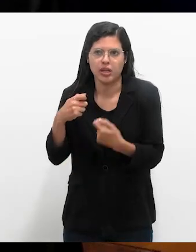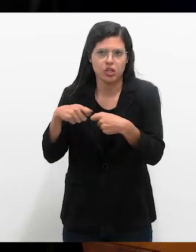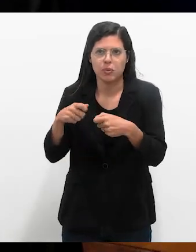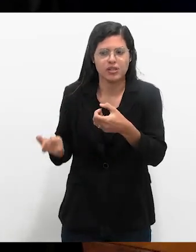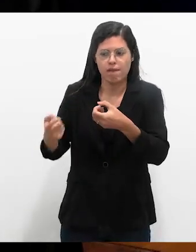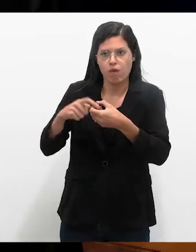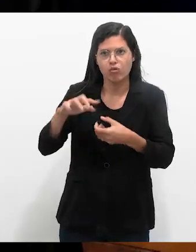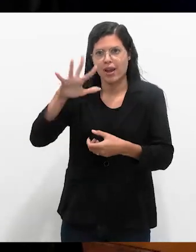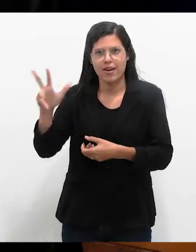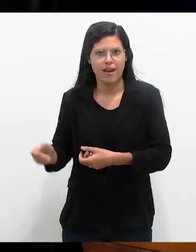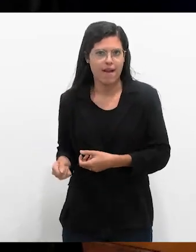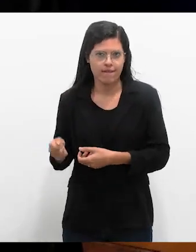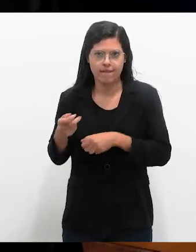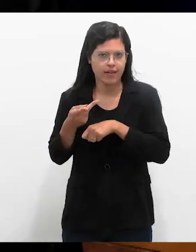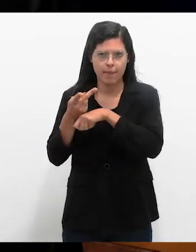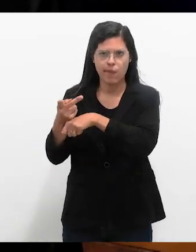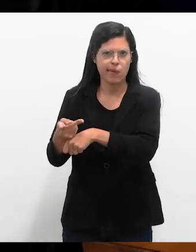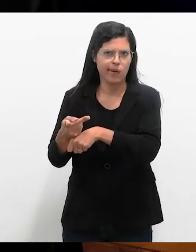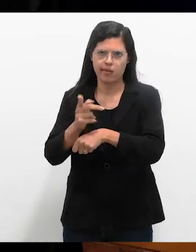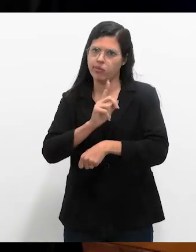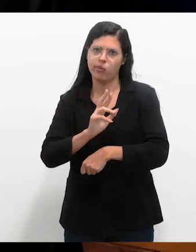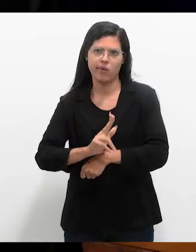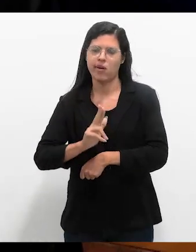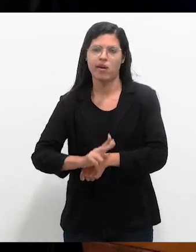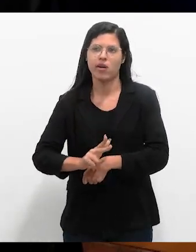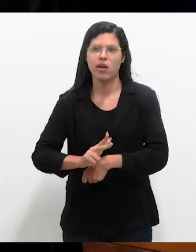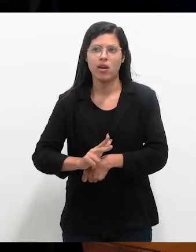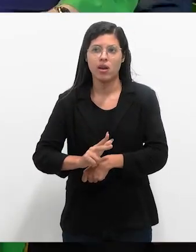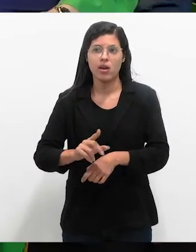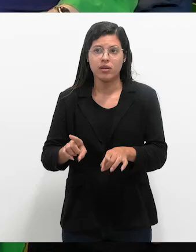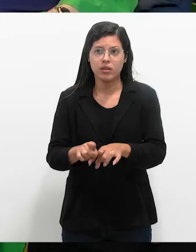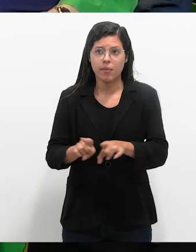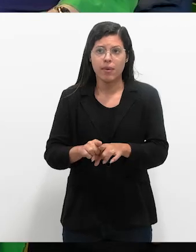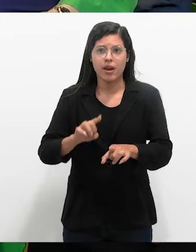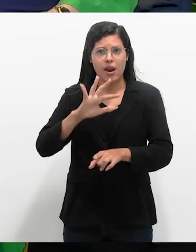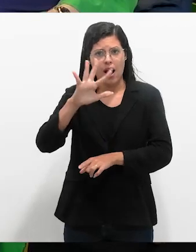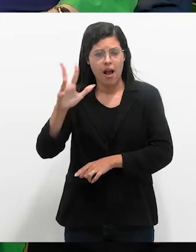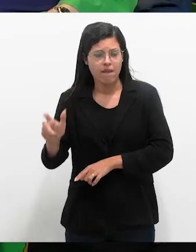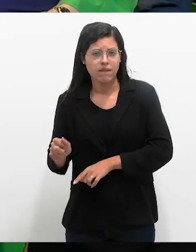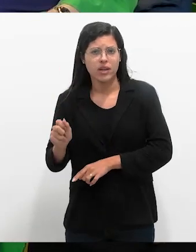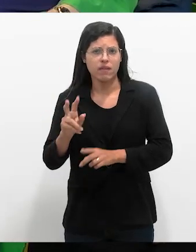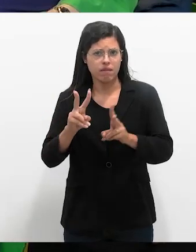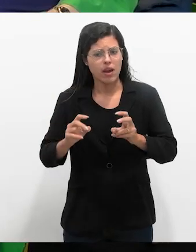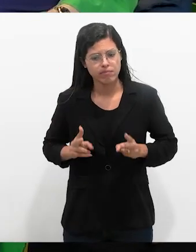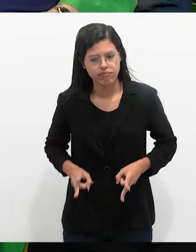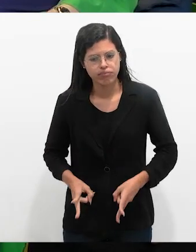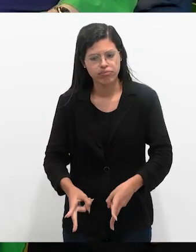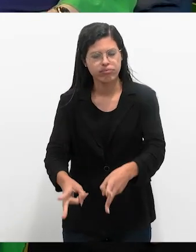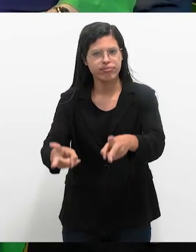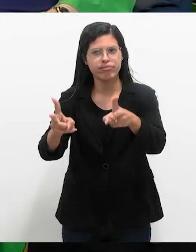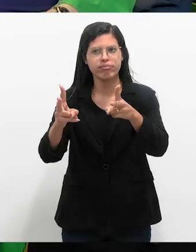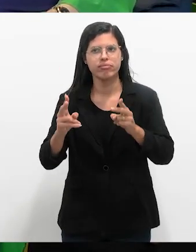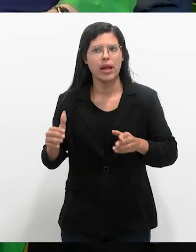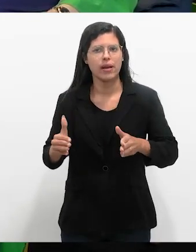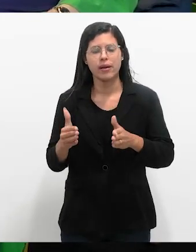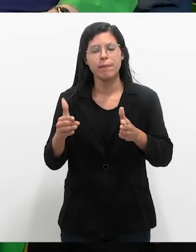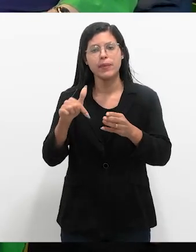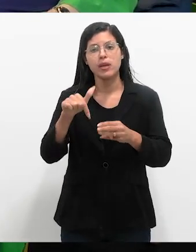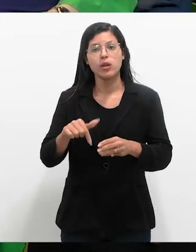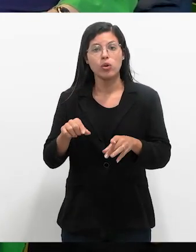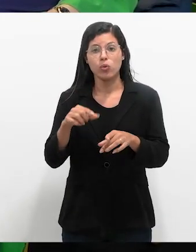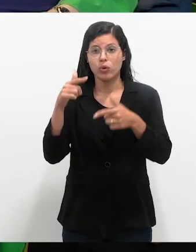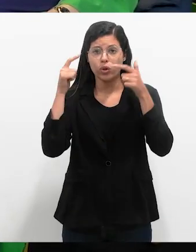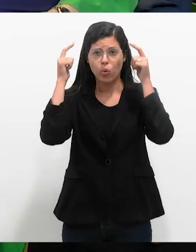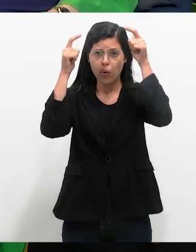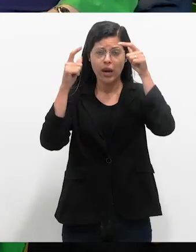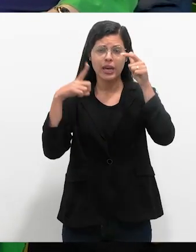buscar. Não é assim. A gente não pode fazer isso, entende? Assim como a África também vai seguir o seu caminho e o rei de lei e fé, mesmo tendo